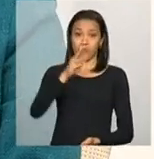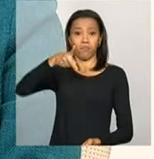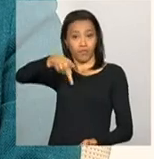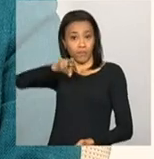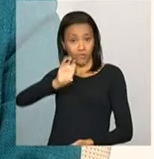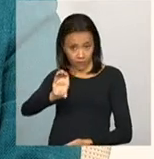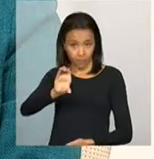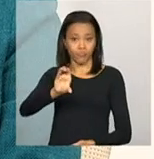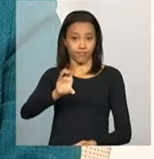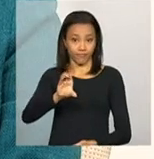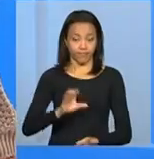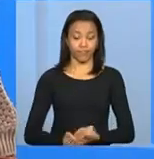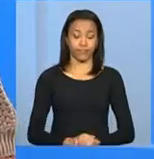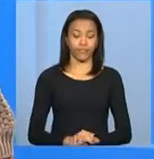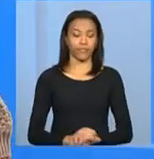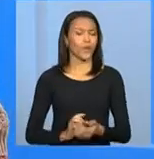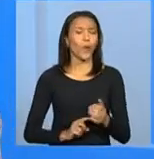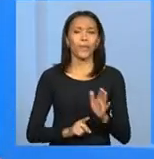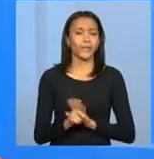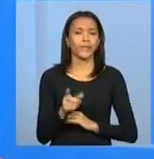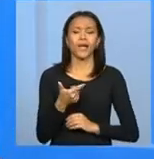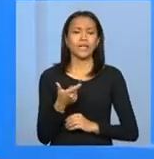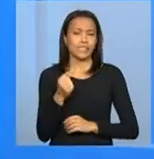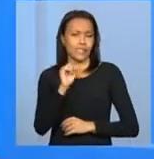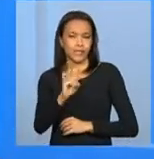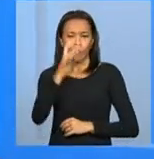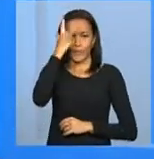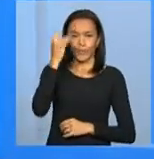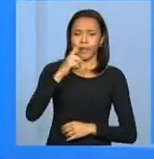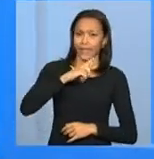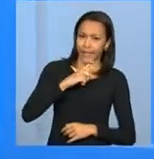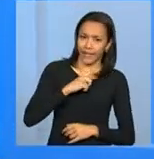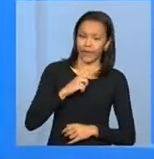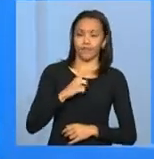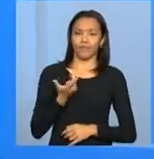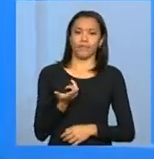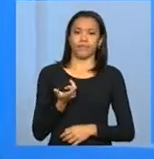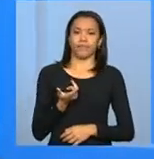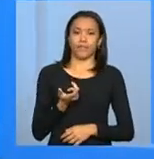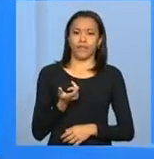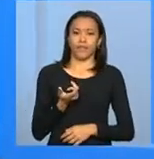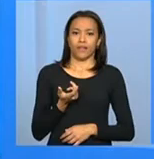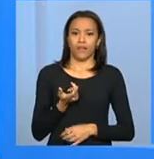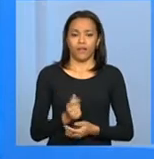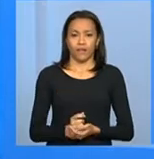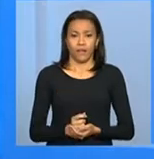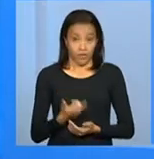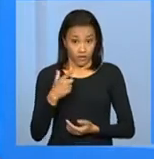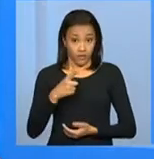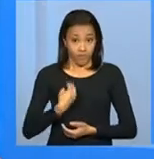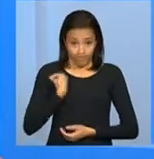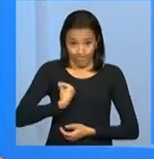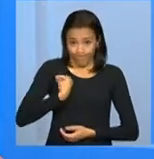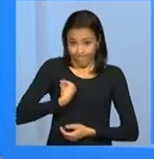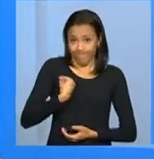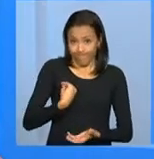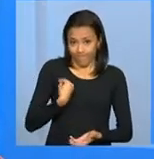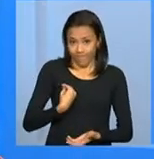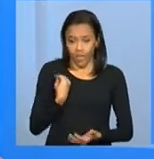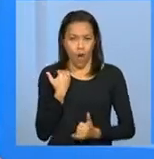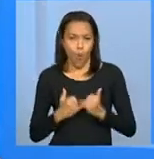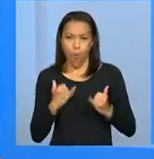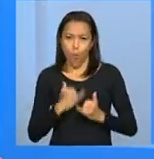continuada. Ou seja, vamos supor, se a pessoa tem uma pessoa que apresenta algum tipo